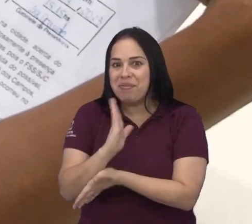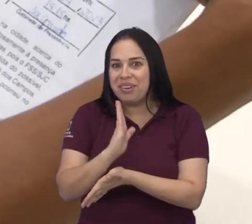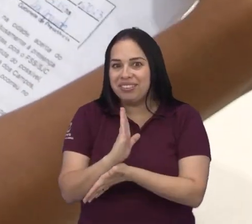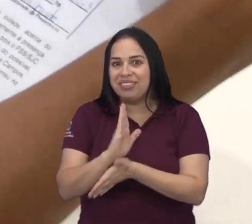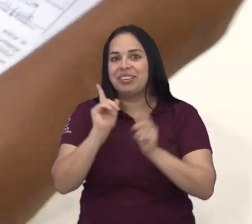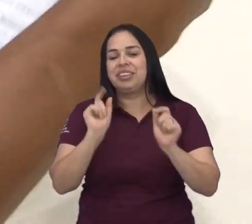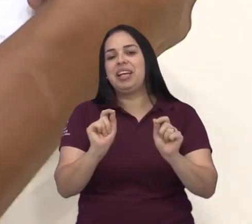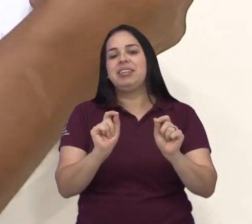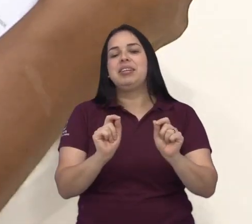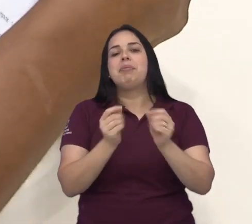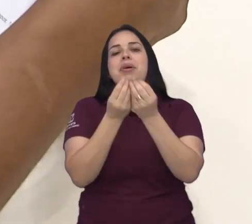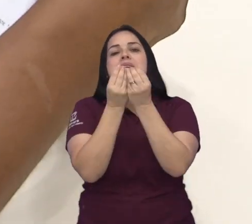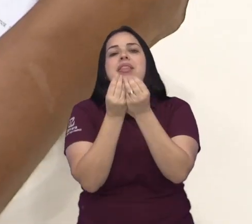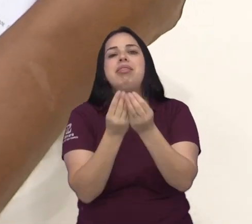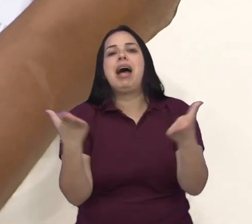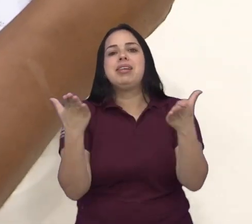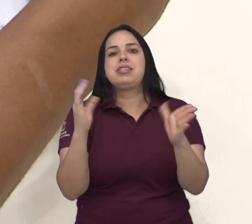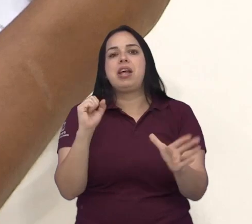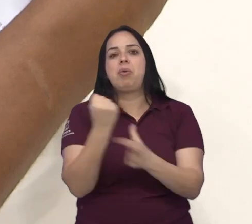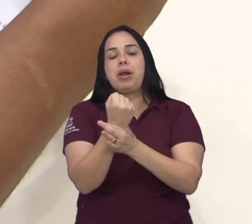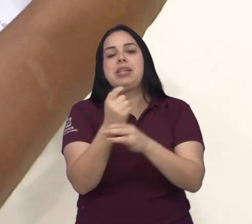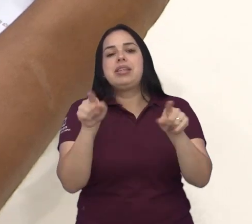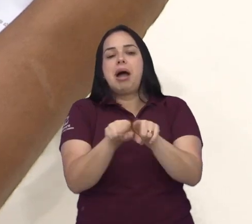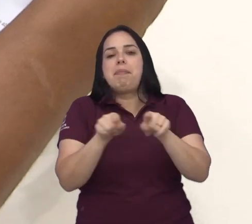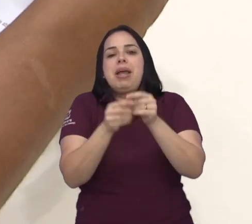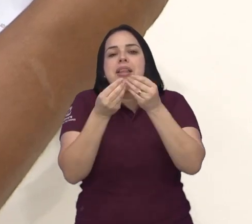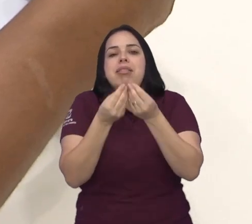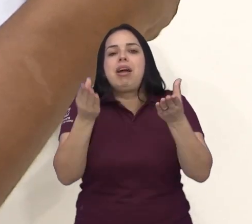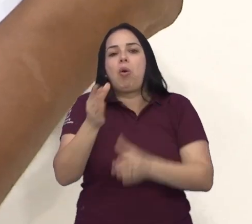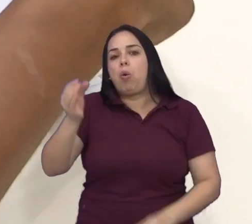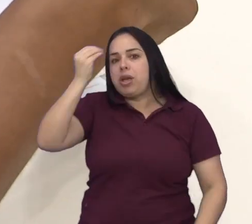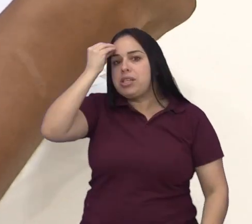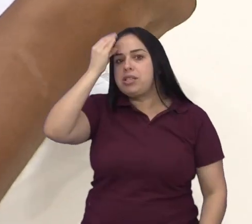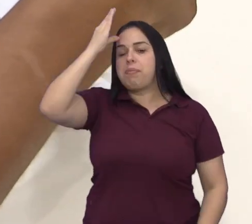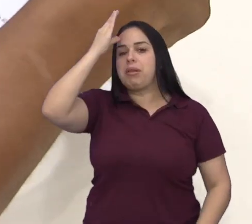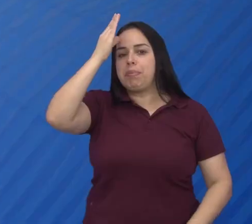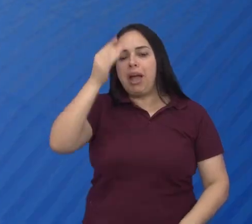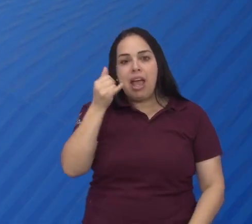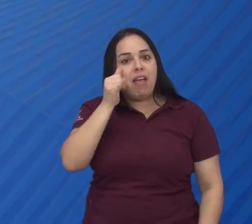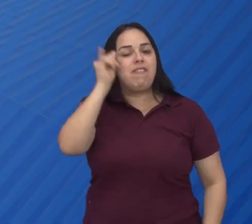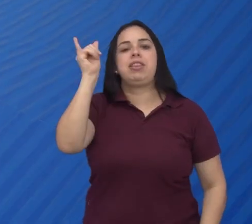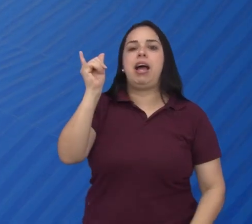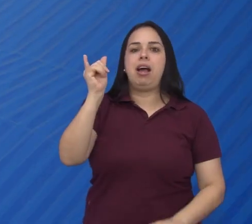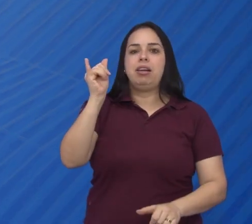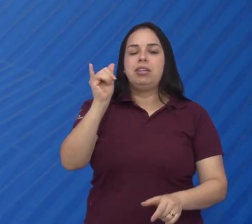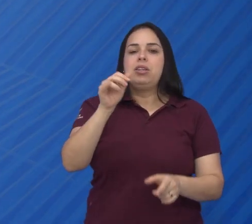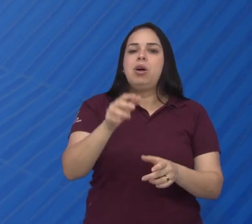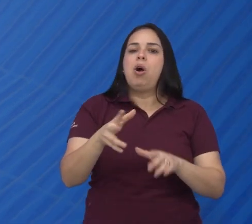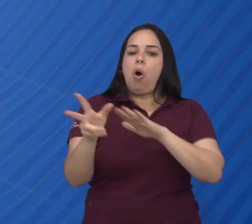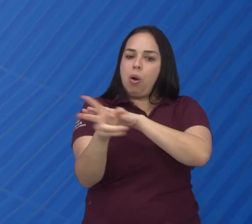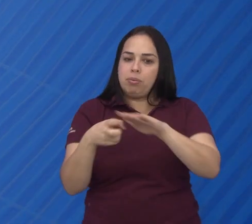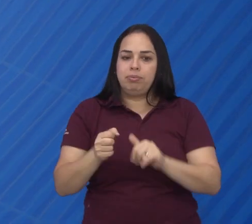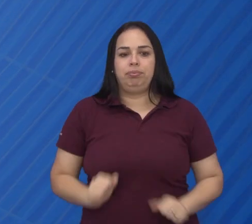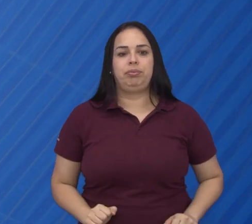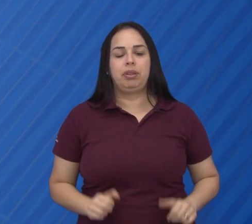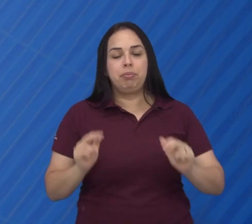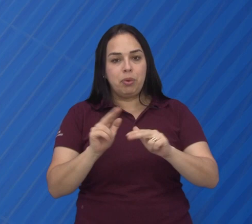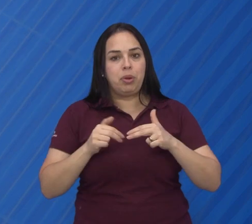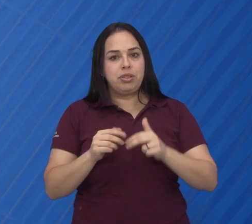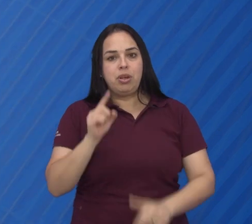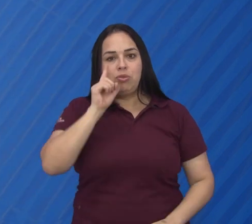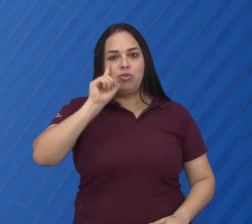aprovado pela Câmara, pode munir a população de conhecimento para evitar esses riscos. O projeto institui o Dia Municipal